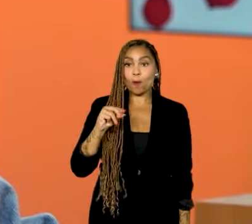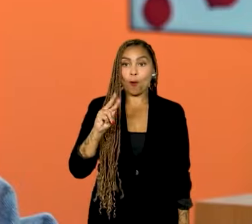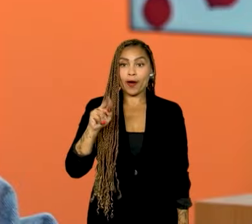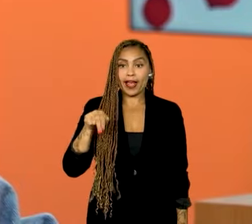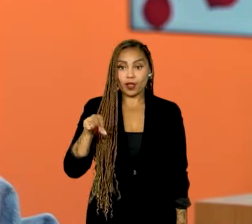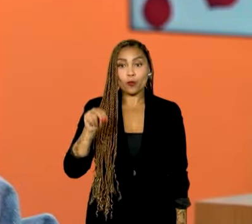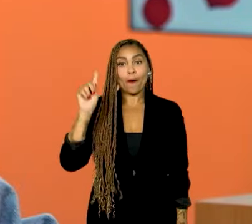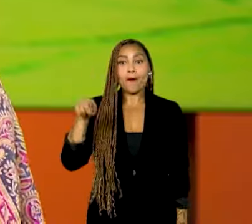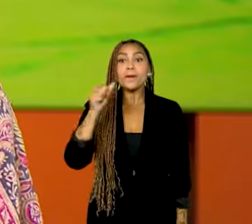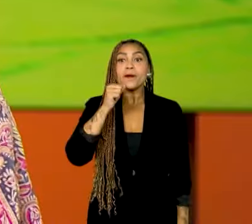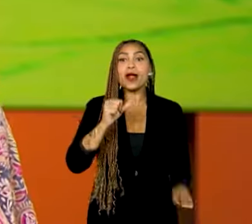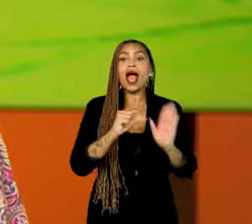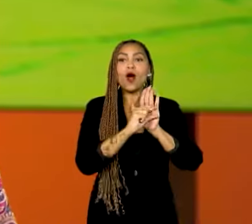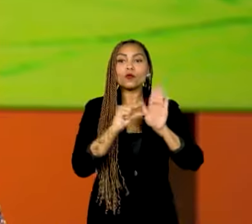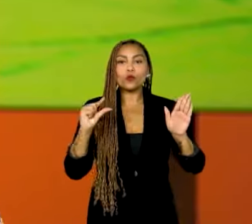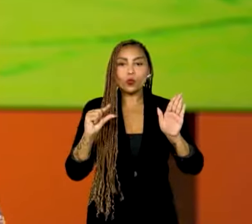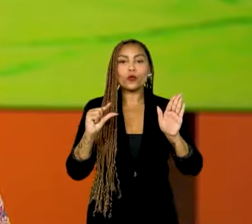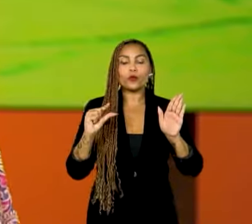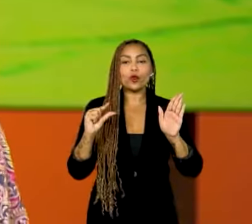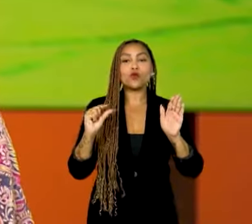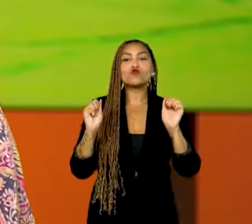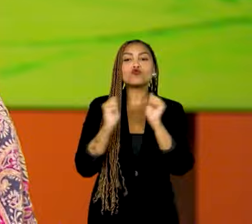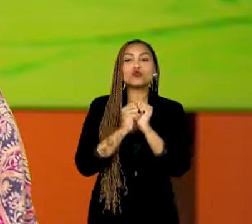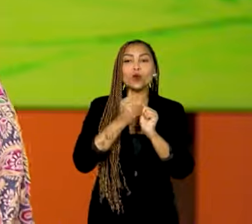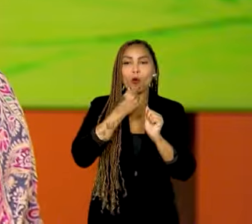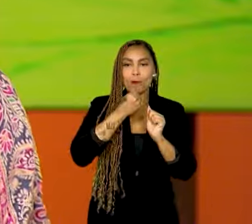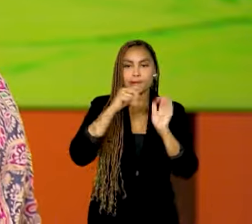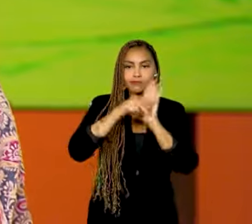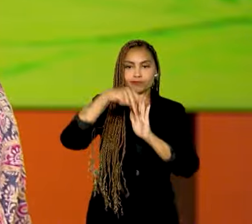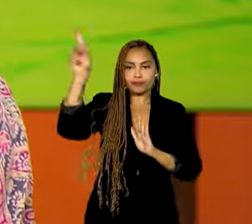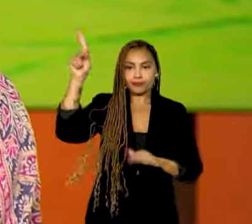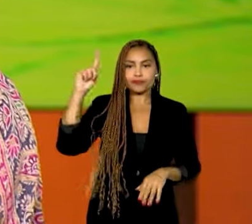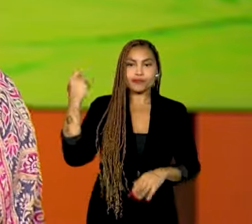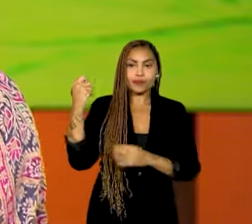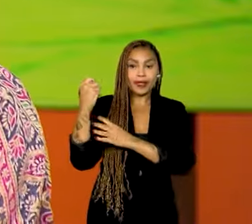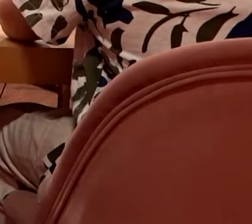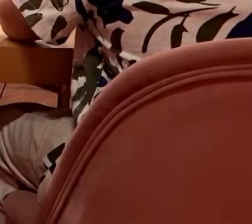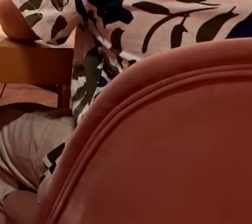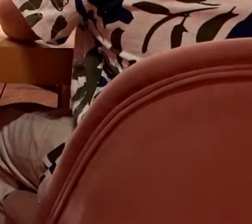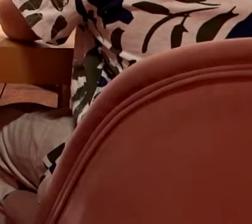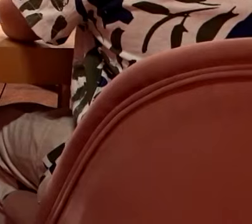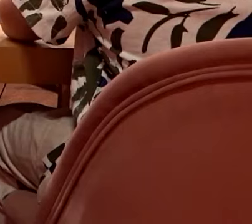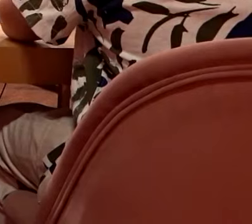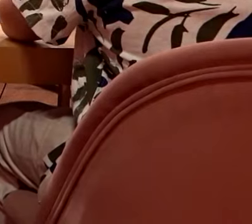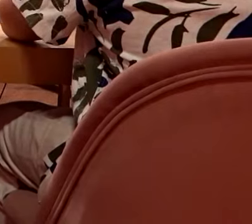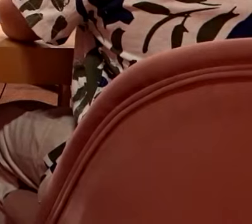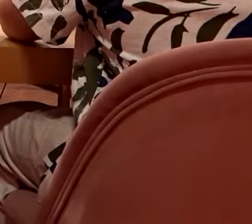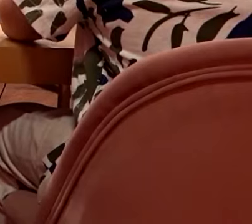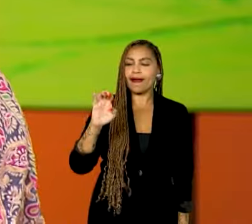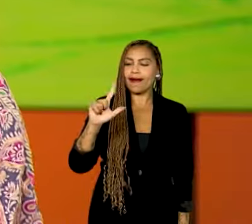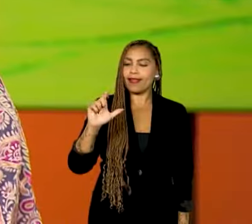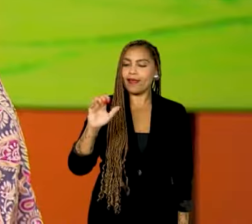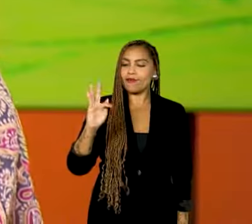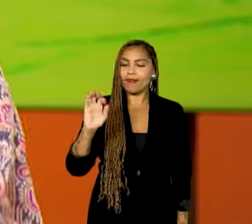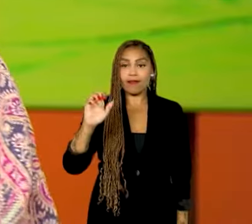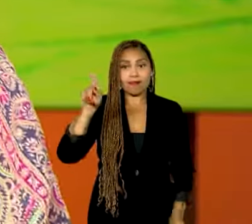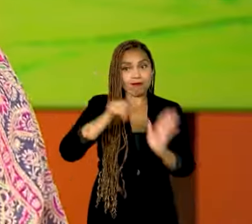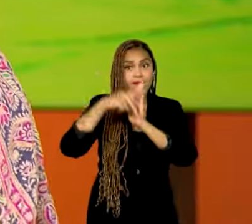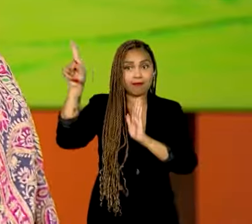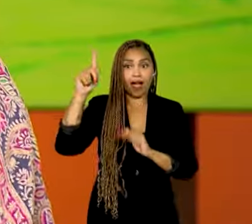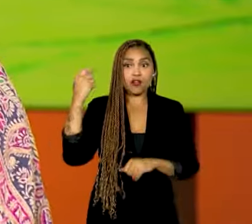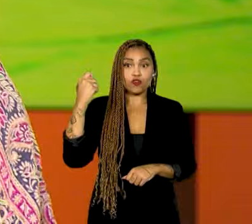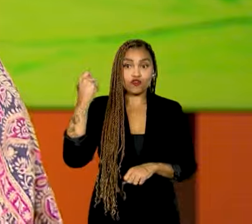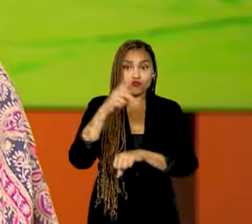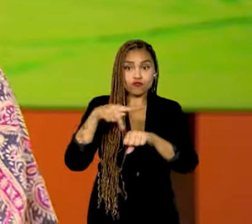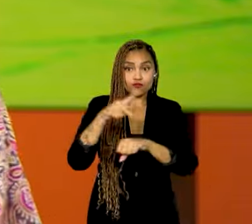né? A Cris Moreno é autora. É, e Jack Levitt era o dono do canal, que era a Telefé, que foi passar, que era a Rede Globo, que é a Rede Globo. A Telefé, exatamente. Na Argentina, junto